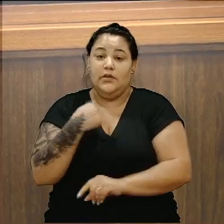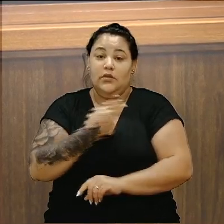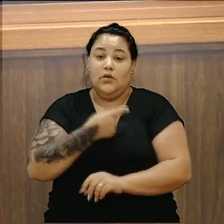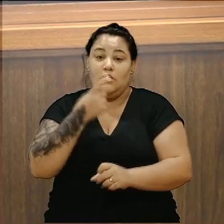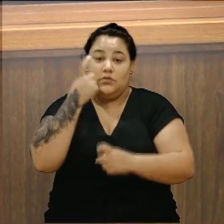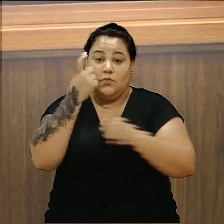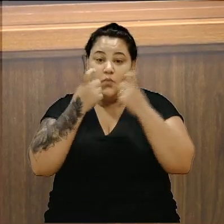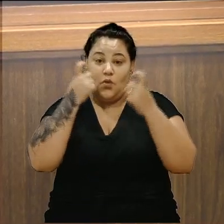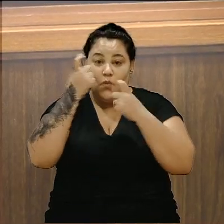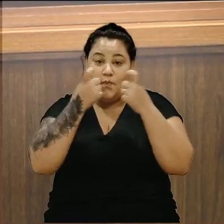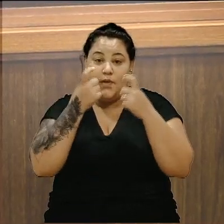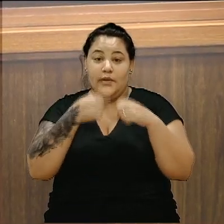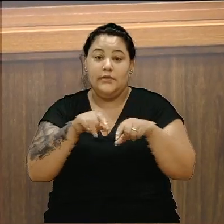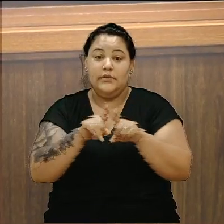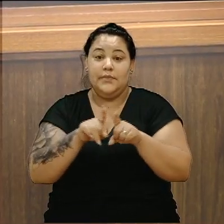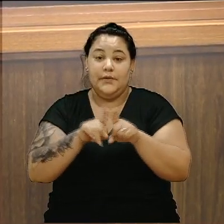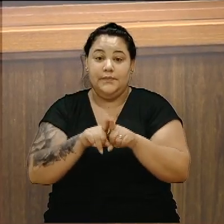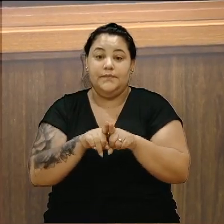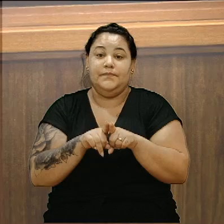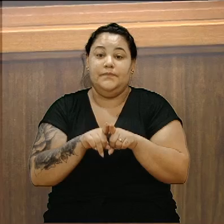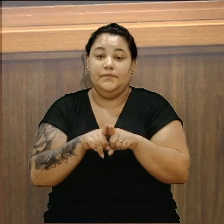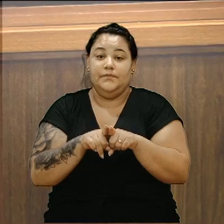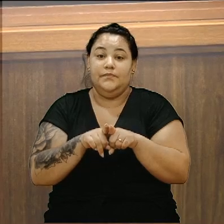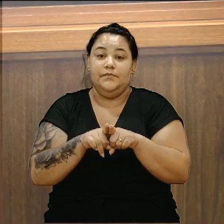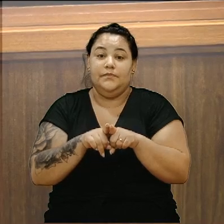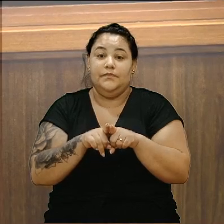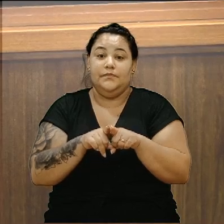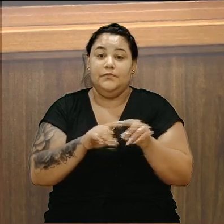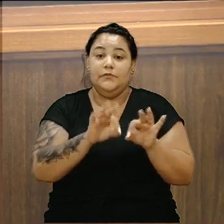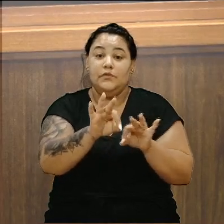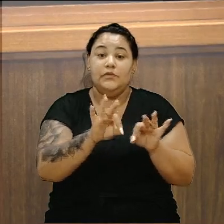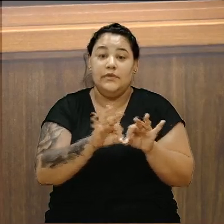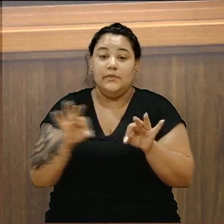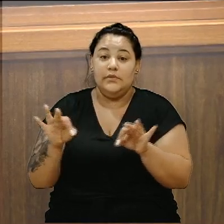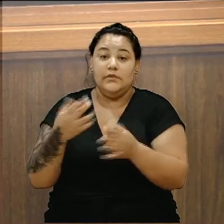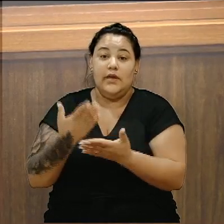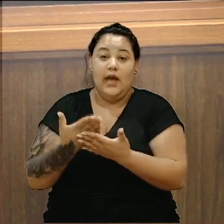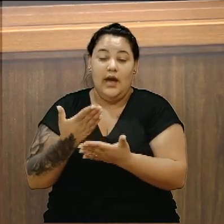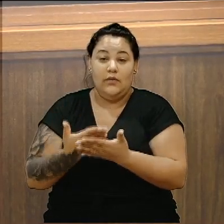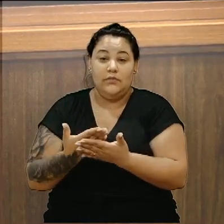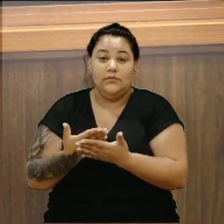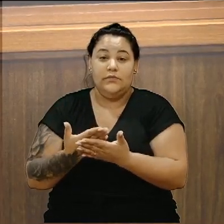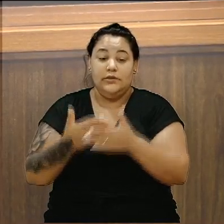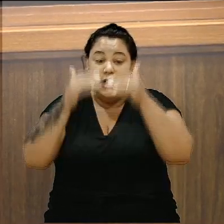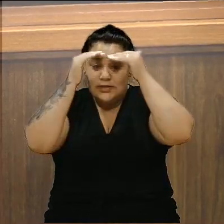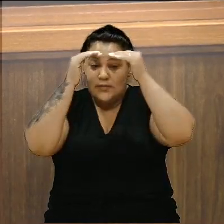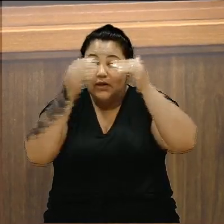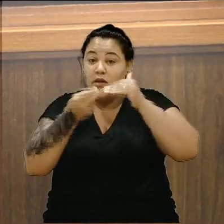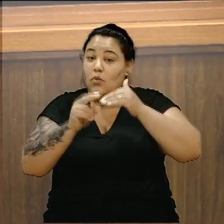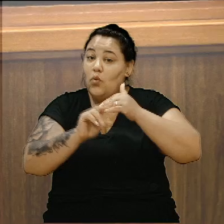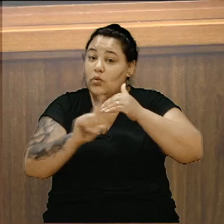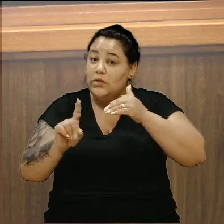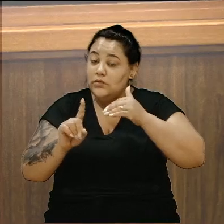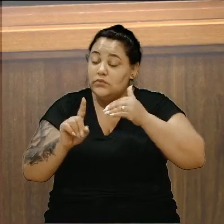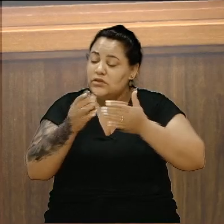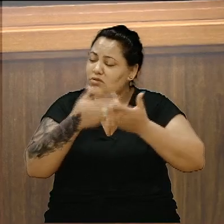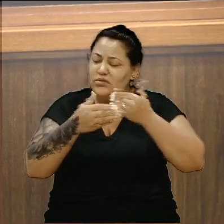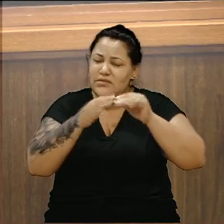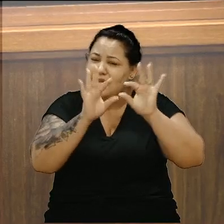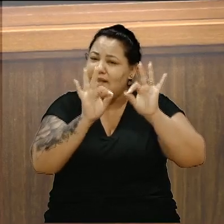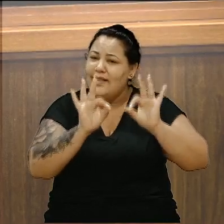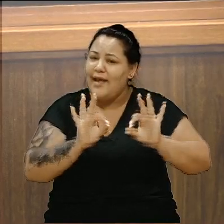essa questão de o tamanho da sala de aula, se isso está sendo respeitado, e todas essas questões que